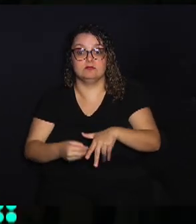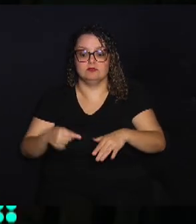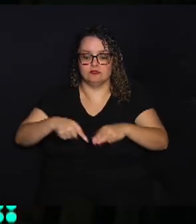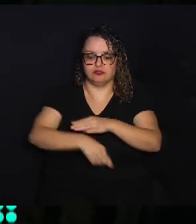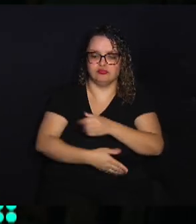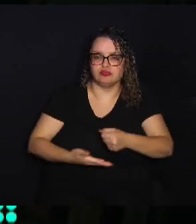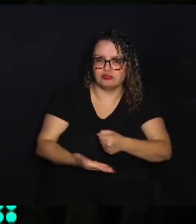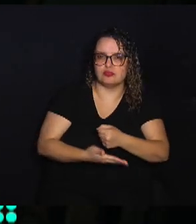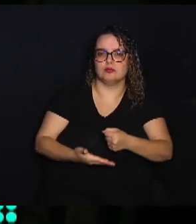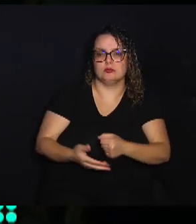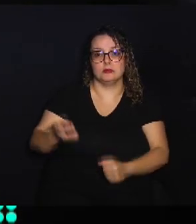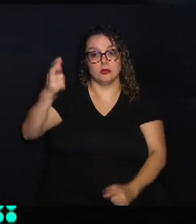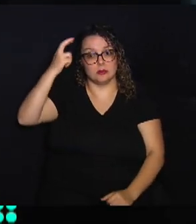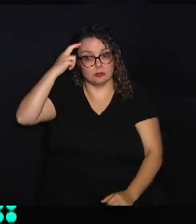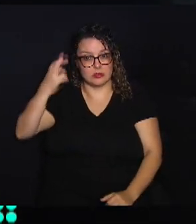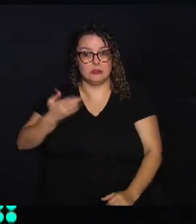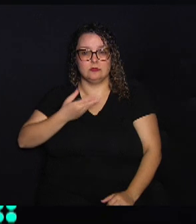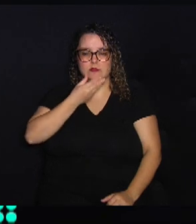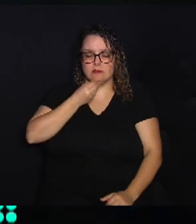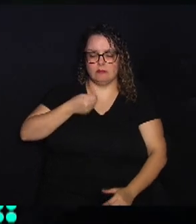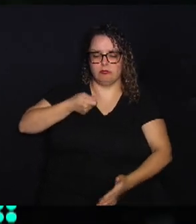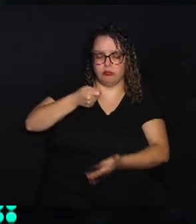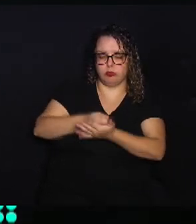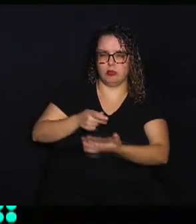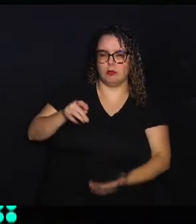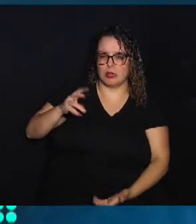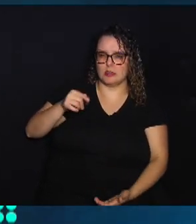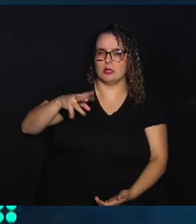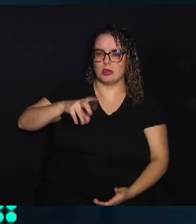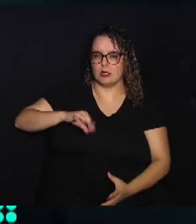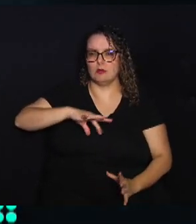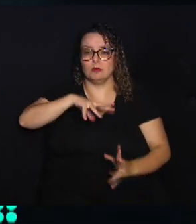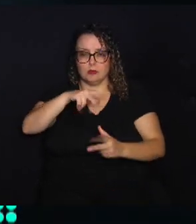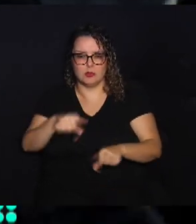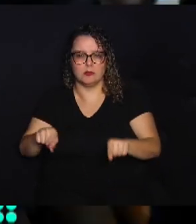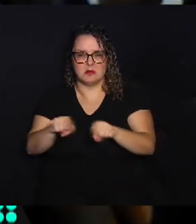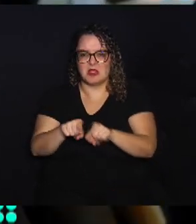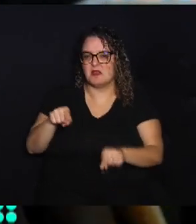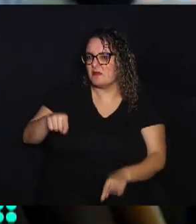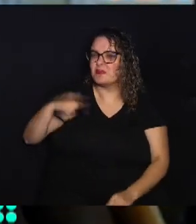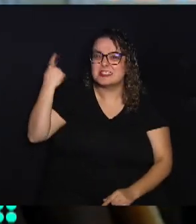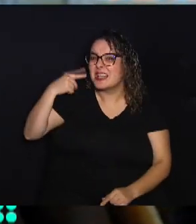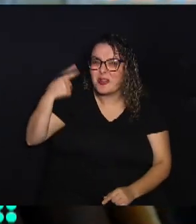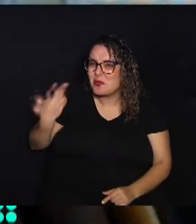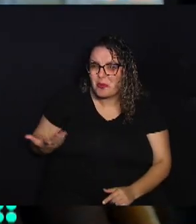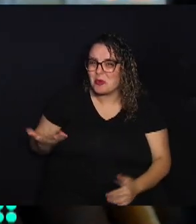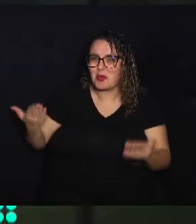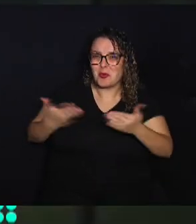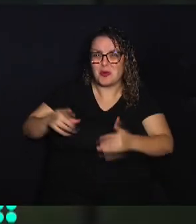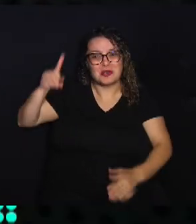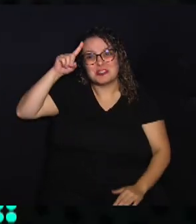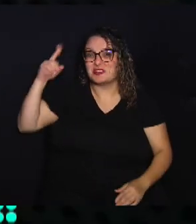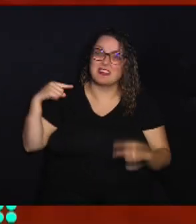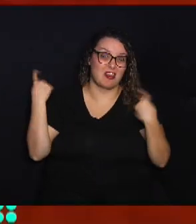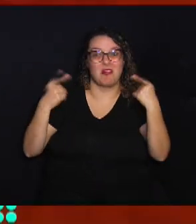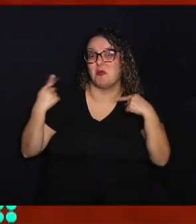na cultura patriarcal do Brasil e do mundo. Sempre louca! Eu sei que você é louca! Hoje é dia da loucura!